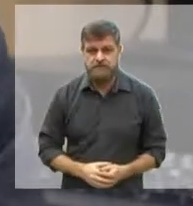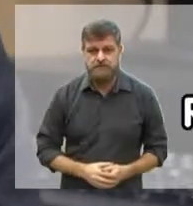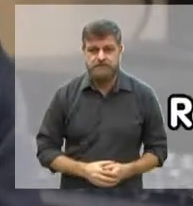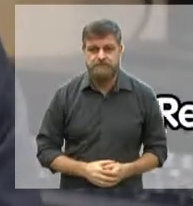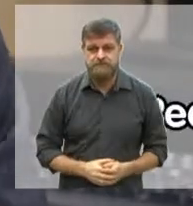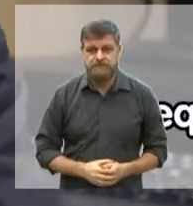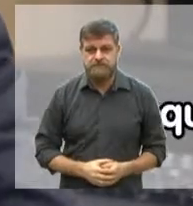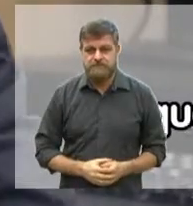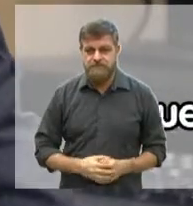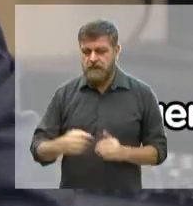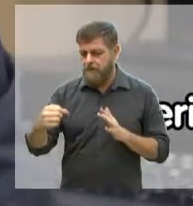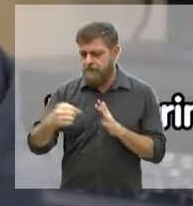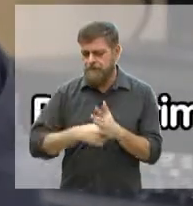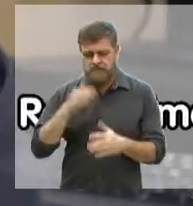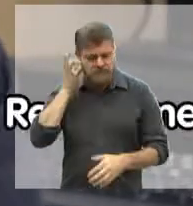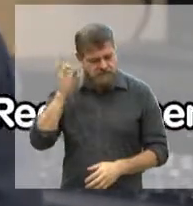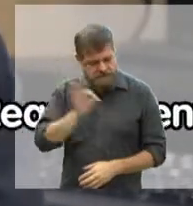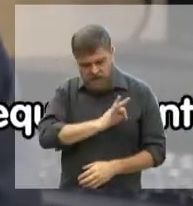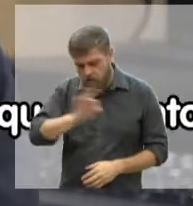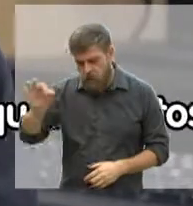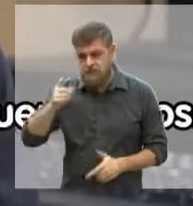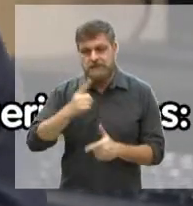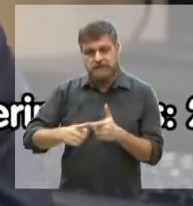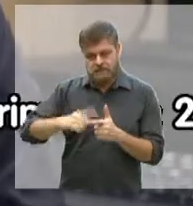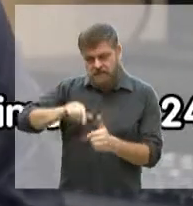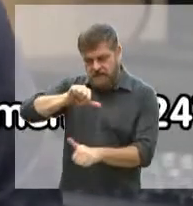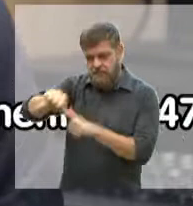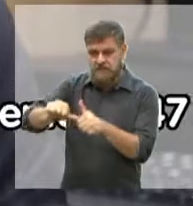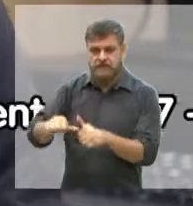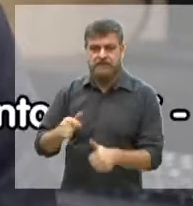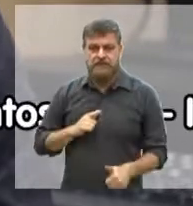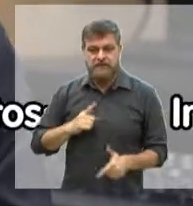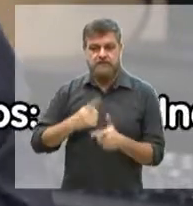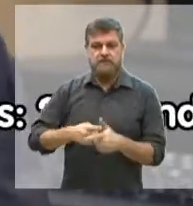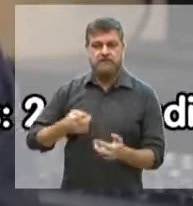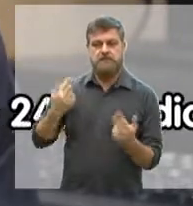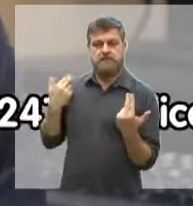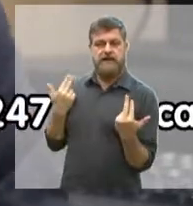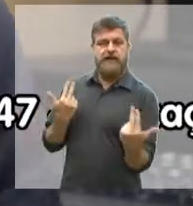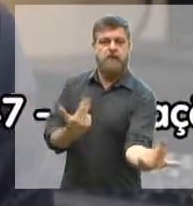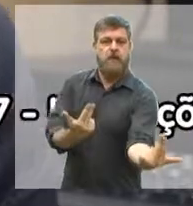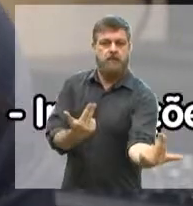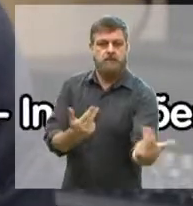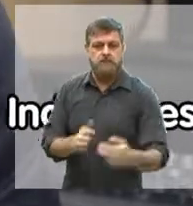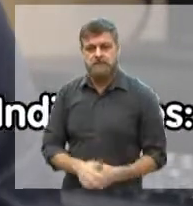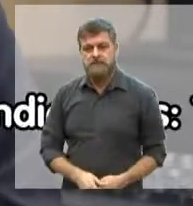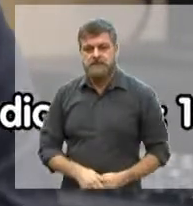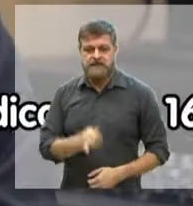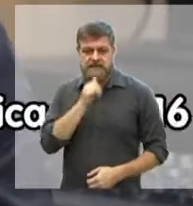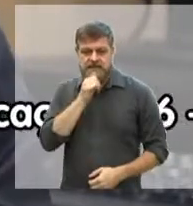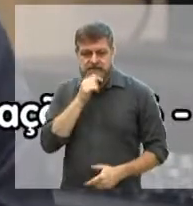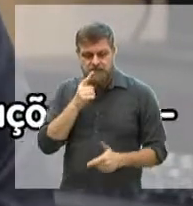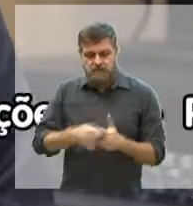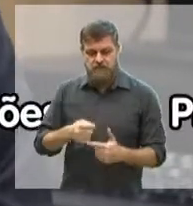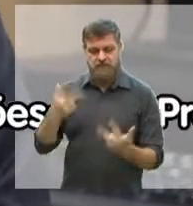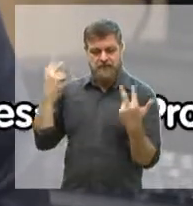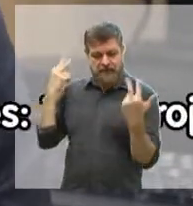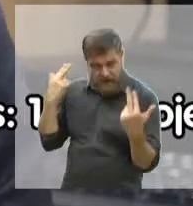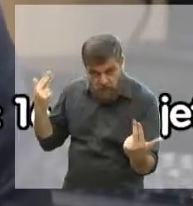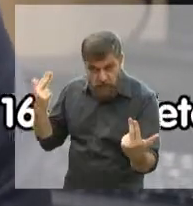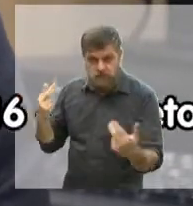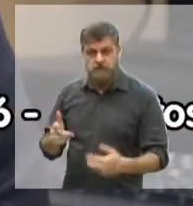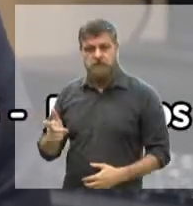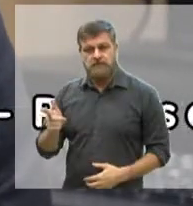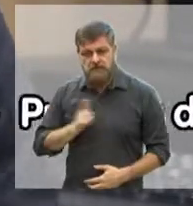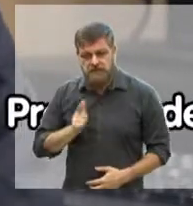boa pergunta, porque tem problemas que mudaram e tem problemas que se repetem. Vou dar um exemplo de um problema que se repete, apesar